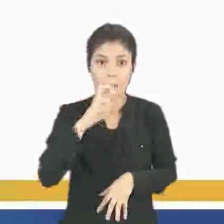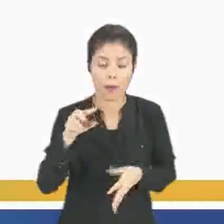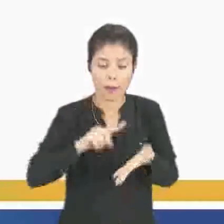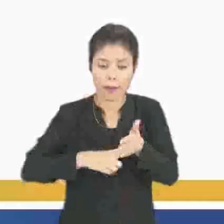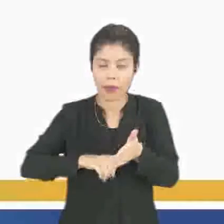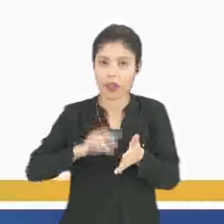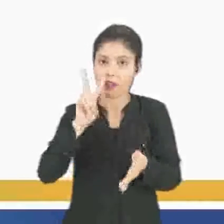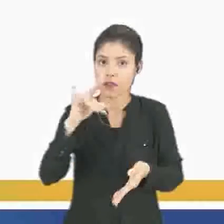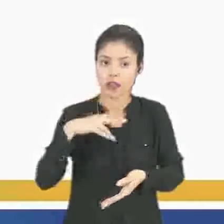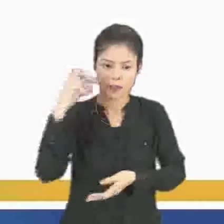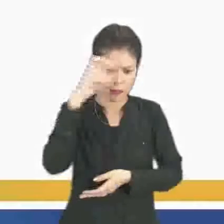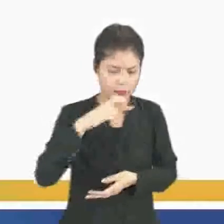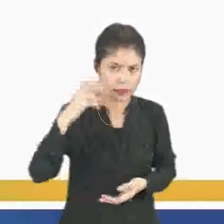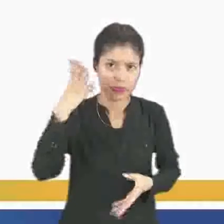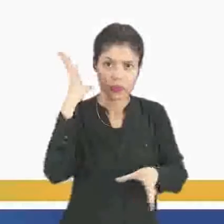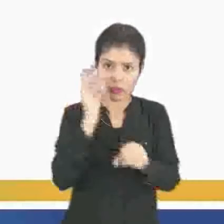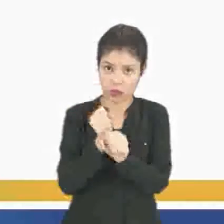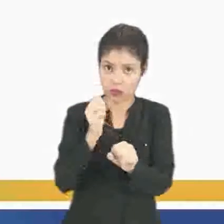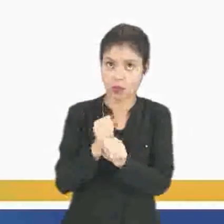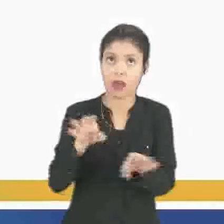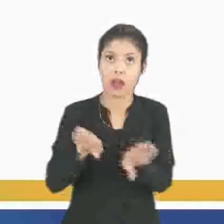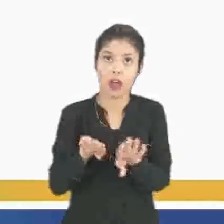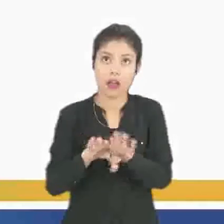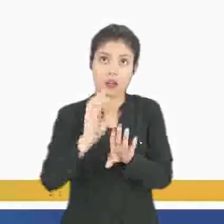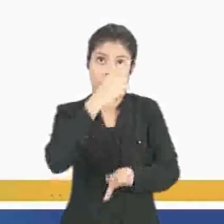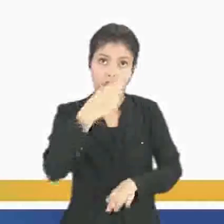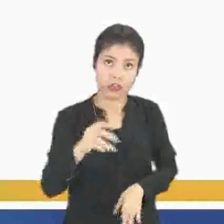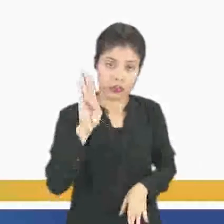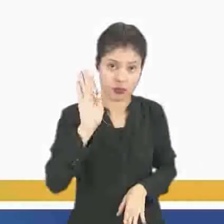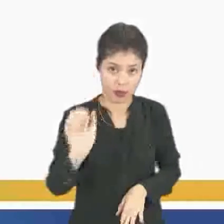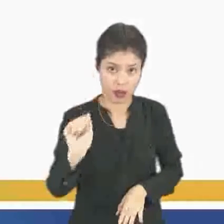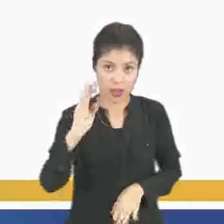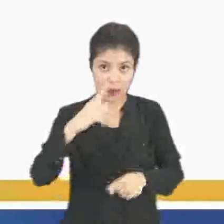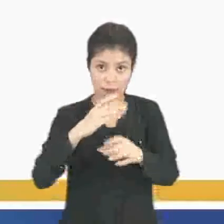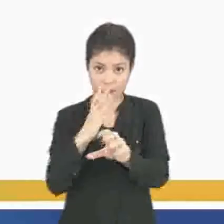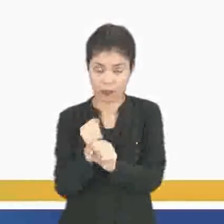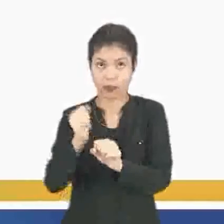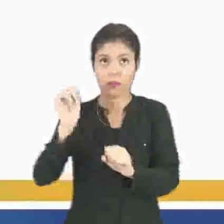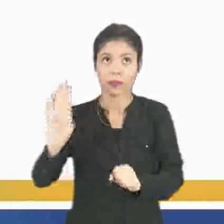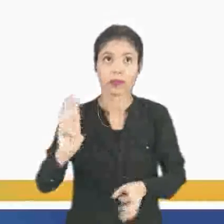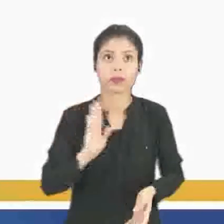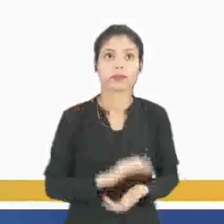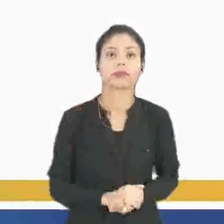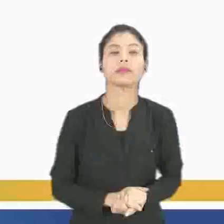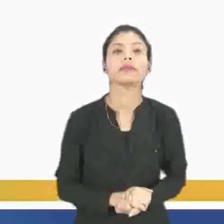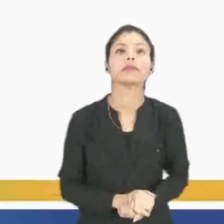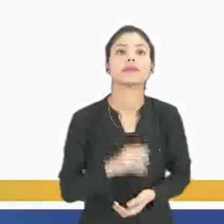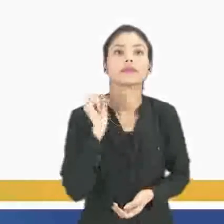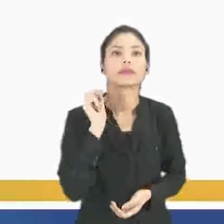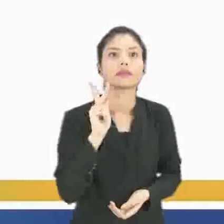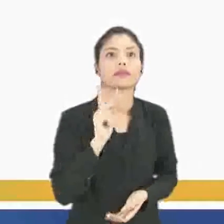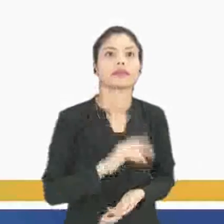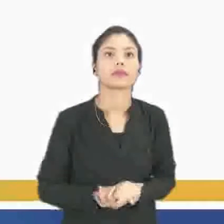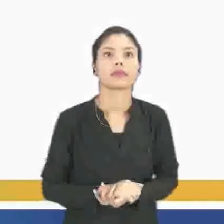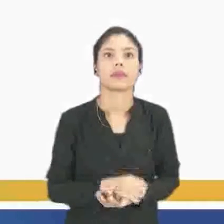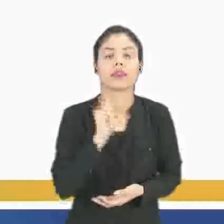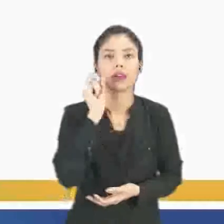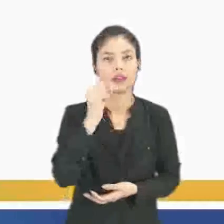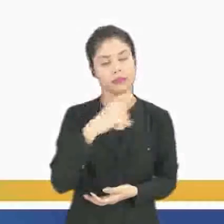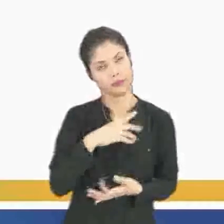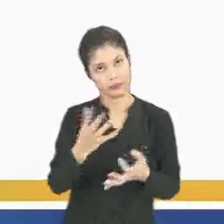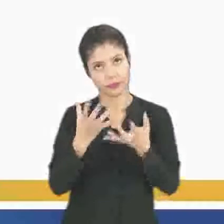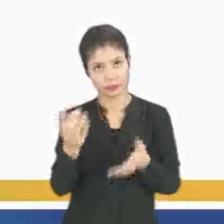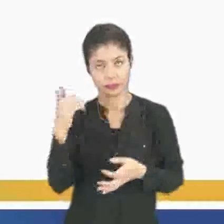comigo. Eu vou sempre somar o x de A mais o x de B e dividir por 2. Ok? Se eu quiser